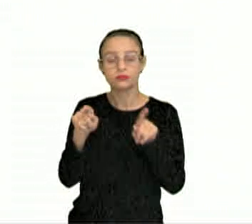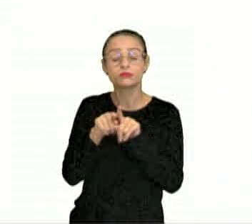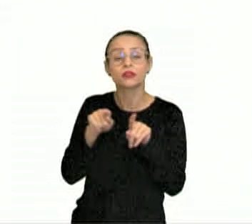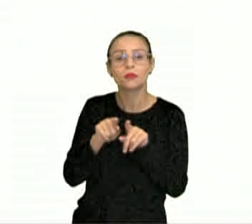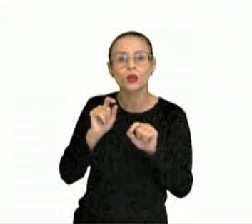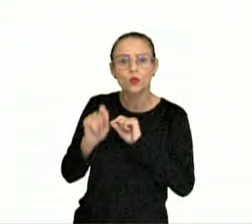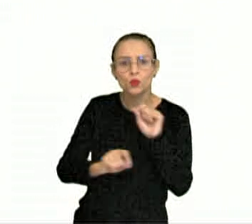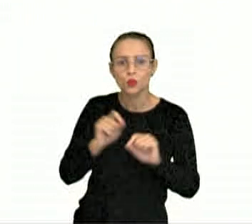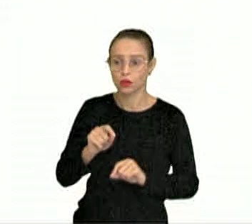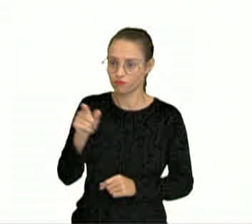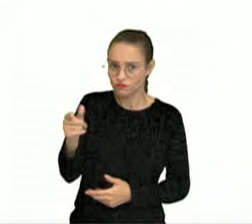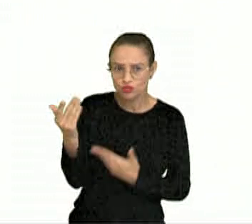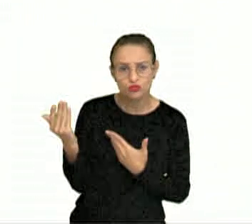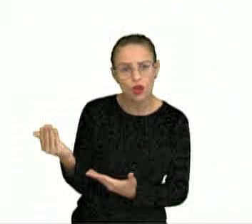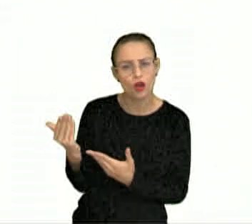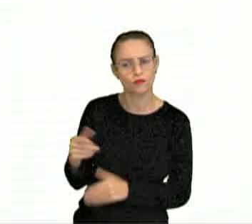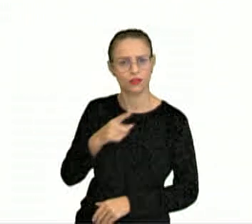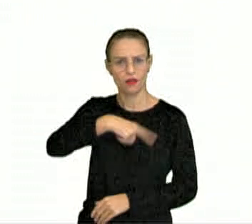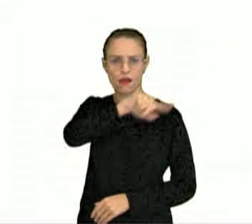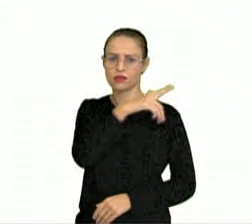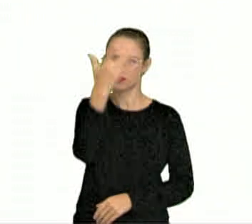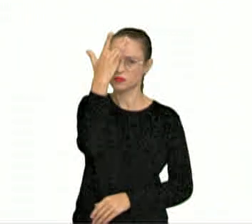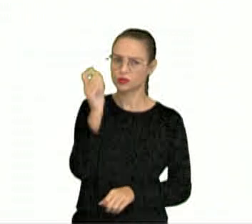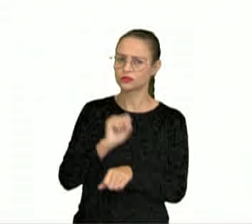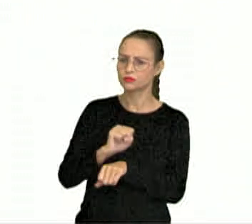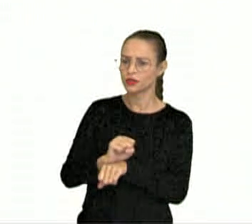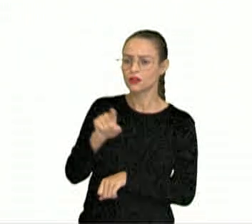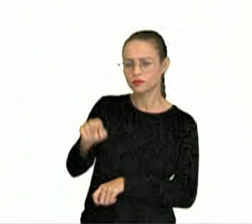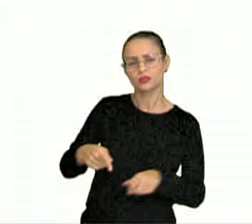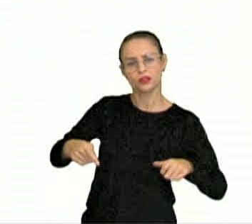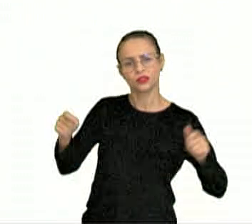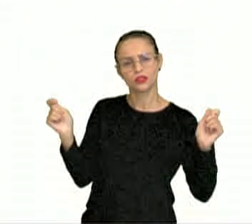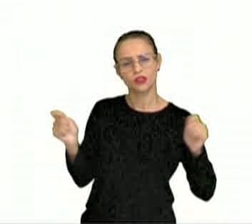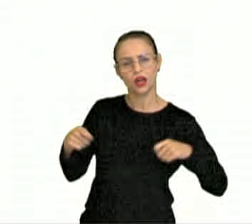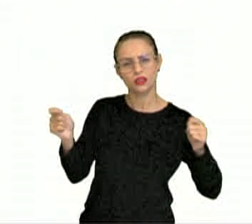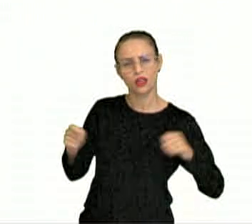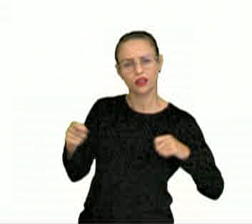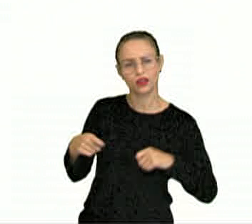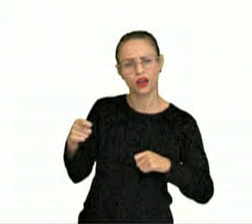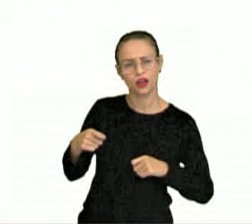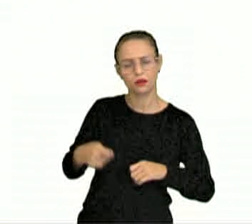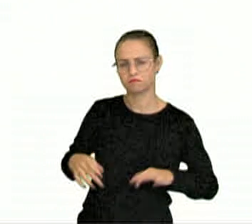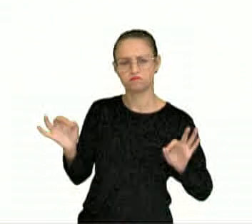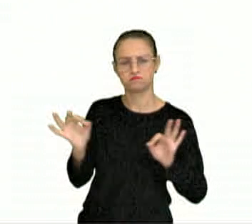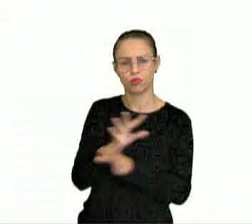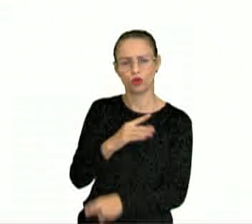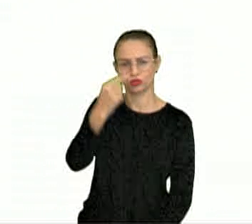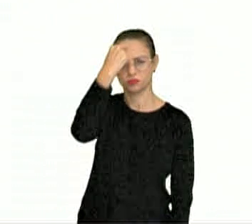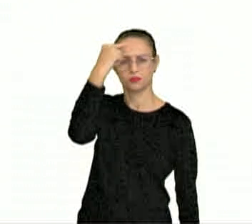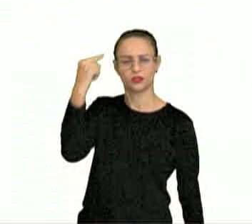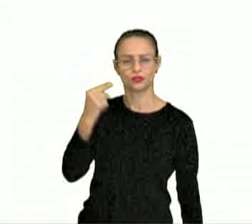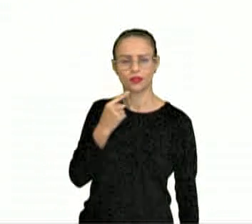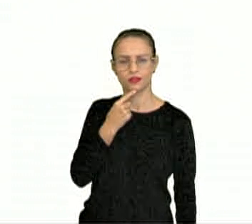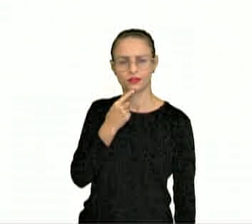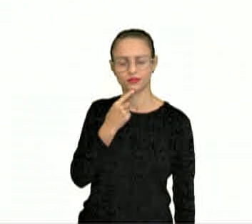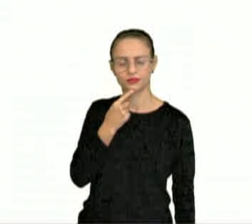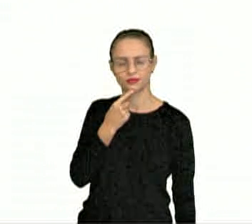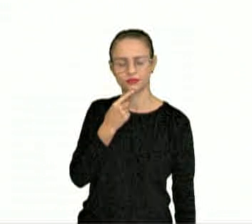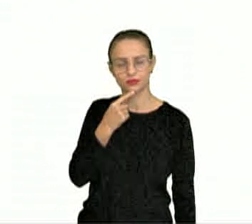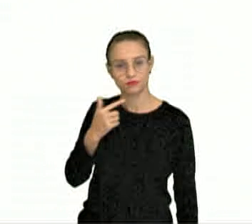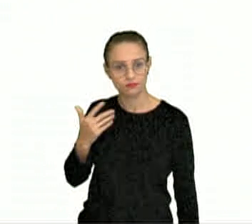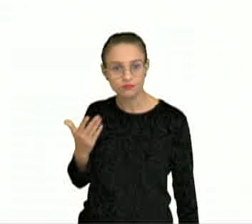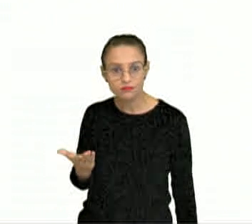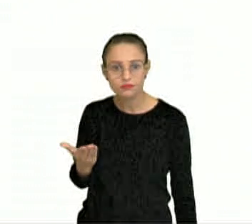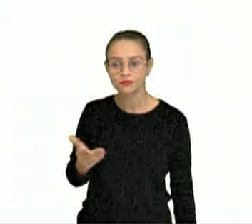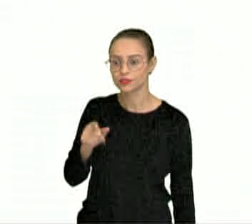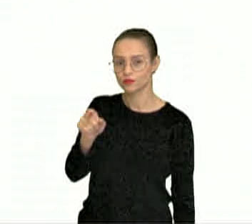que, enquanto jovem, é esperado que tenhas a capacidade de definir a tua personalidade.